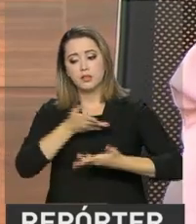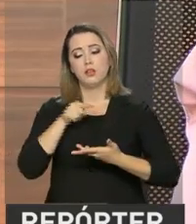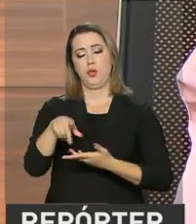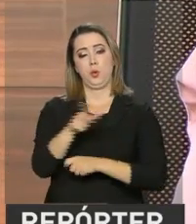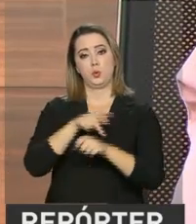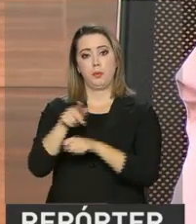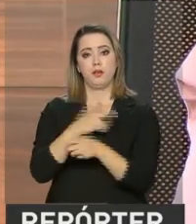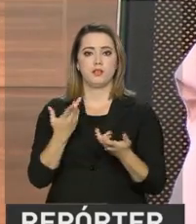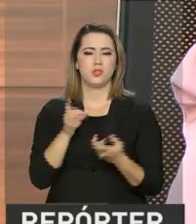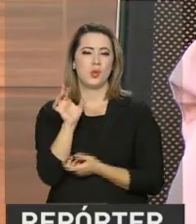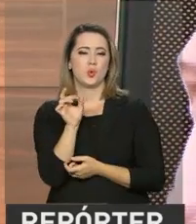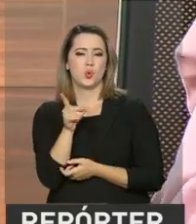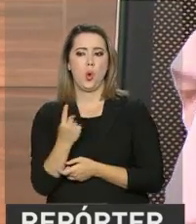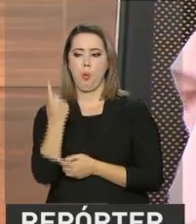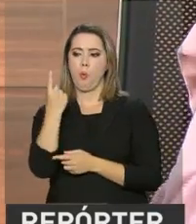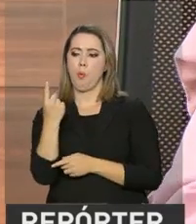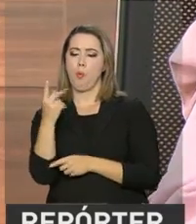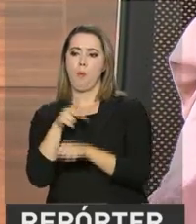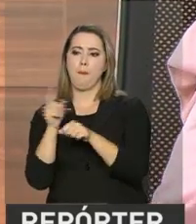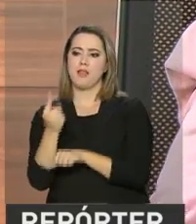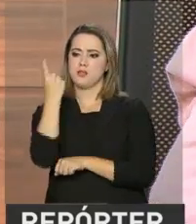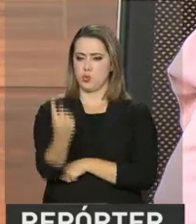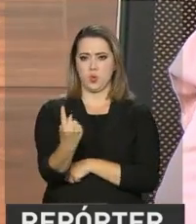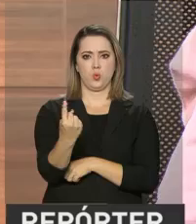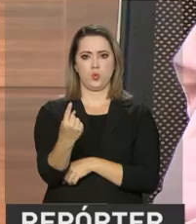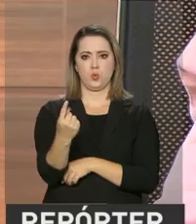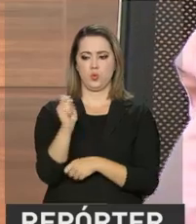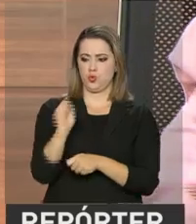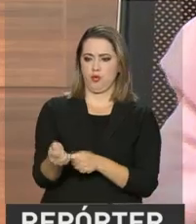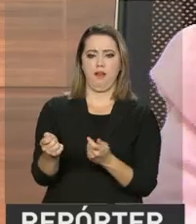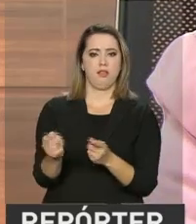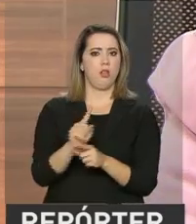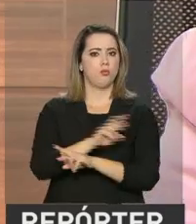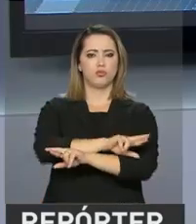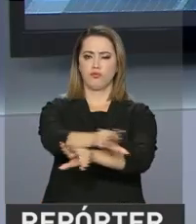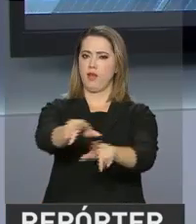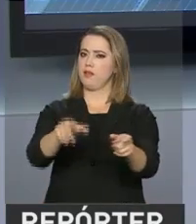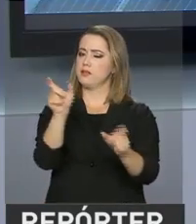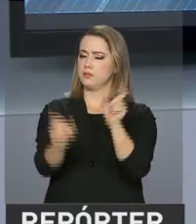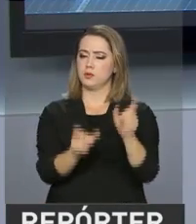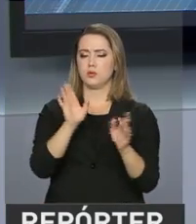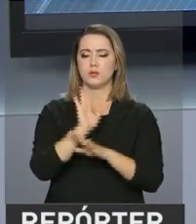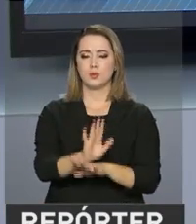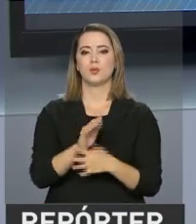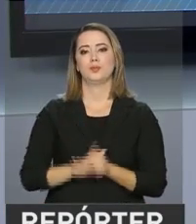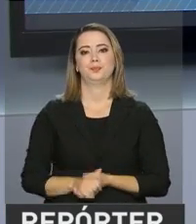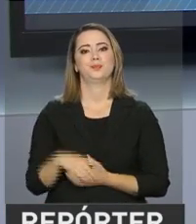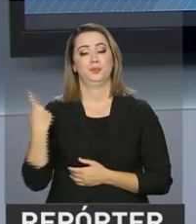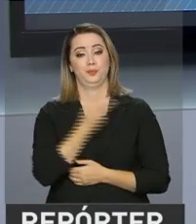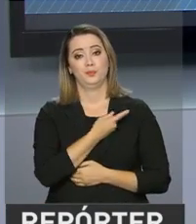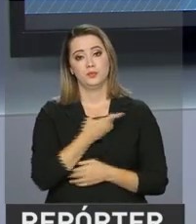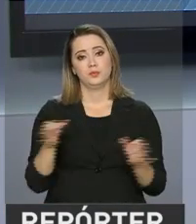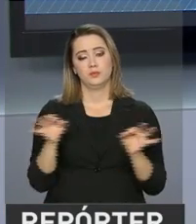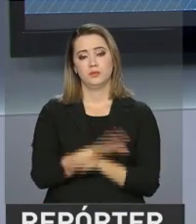é não somente com um mediador, mas vários mediadores. Nós ficamos por aqui e